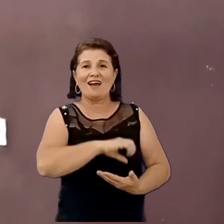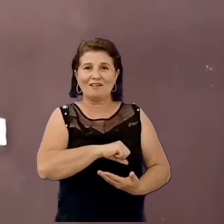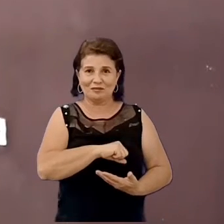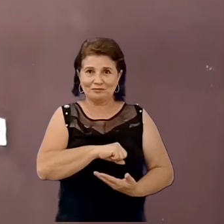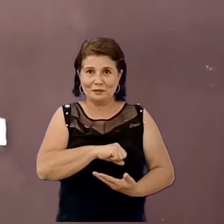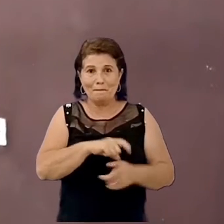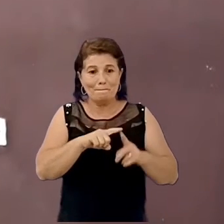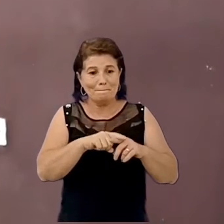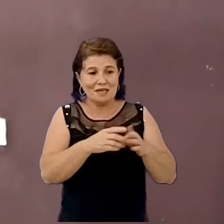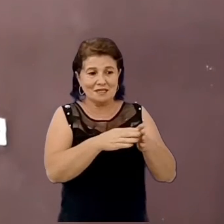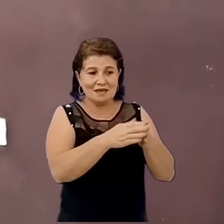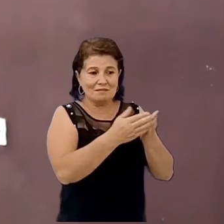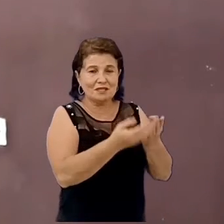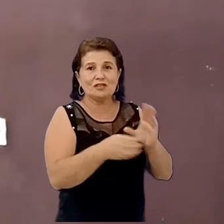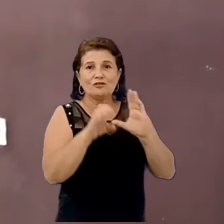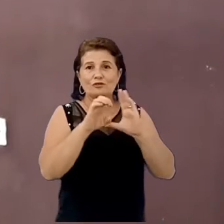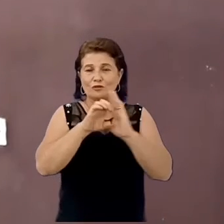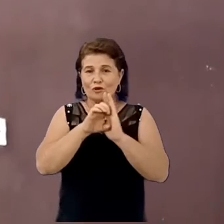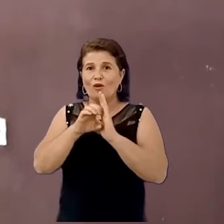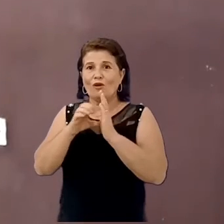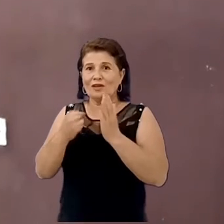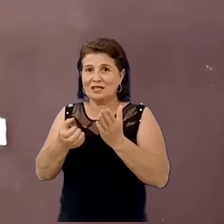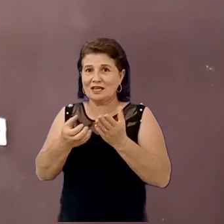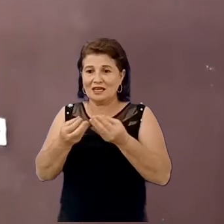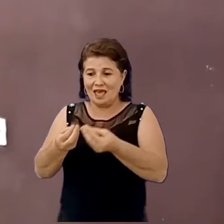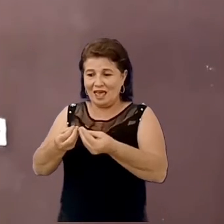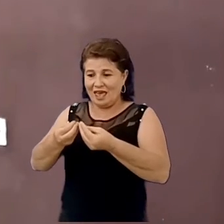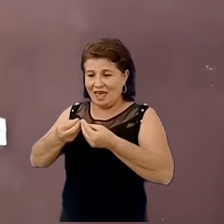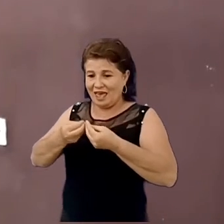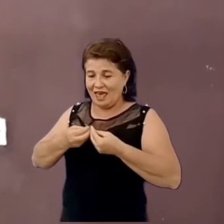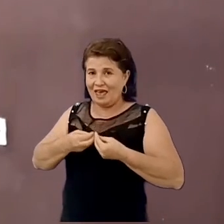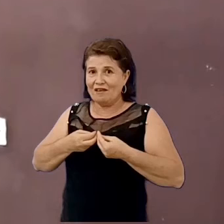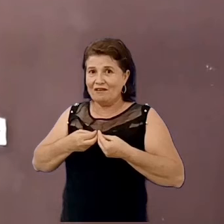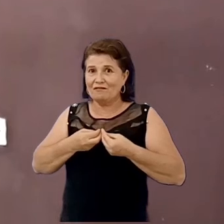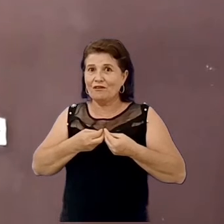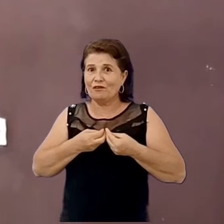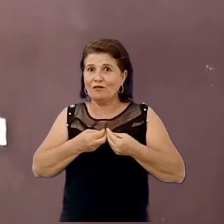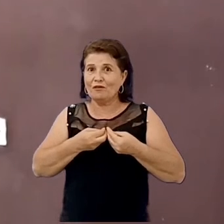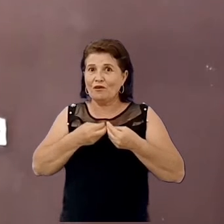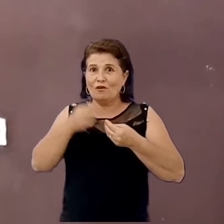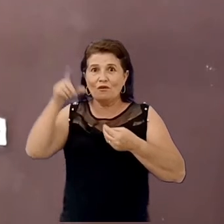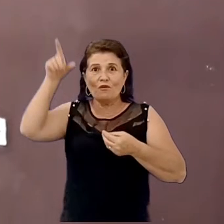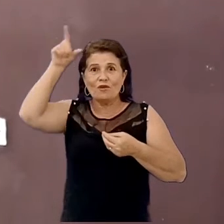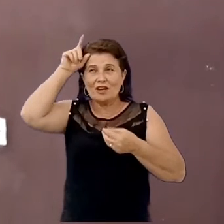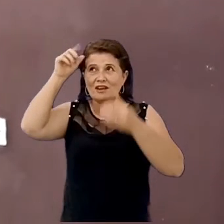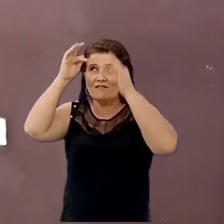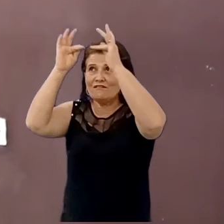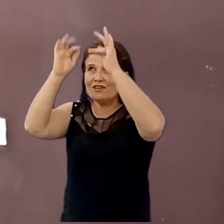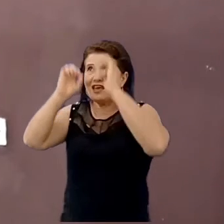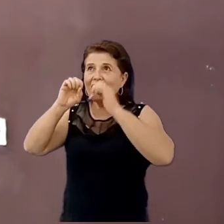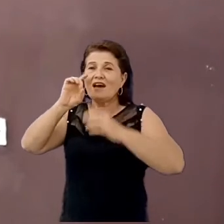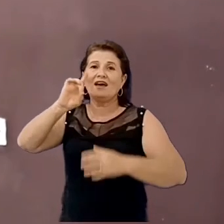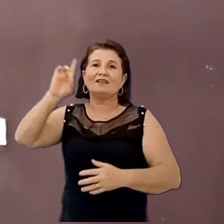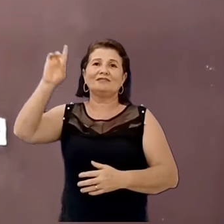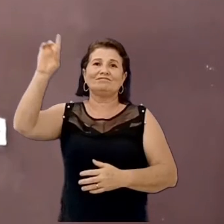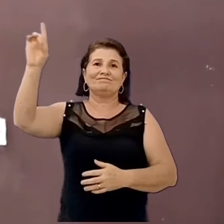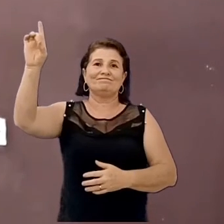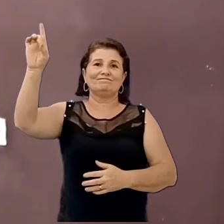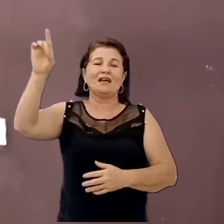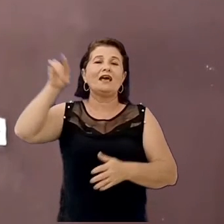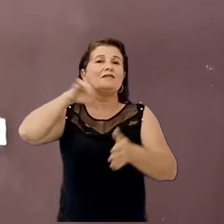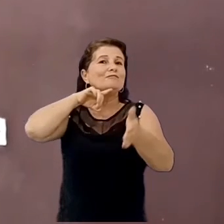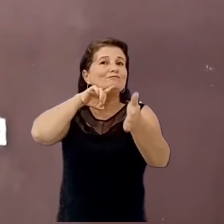Mas a mensagem que os colossenses receberam aqui foi uma mensagem recebida através de um líder fiel, fiel ministro de Cristo. E aí eu